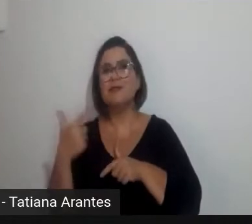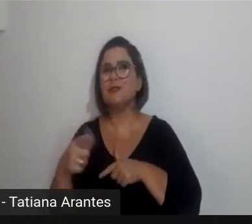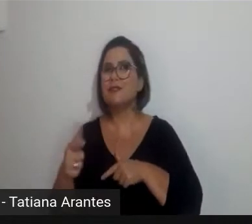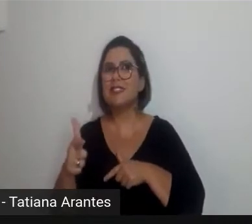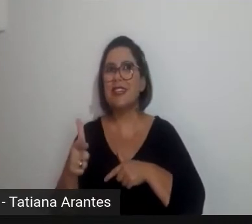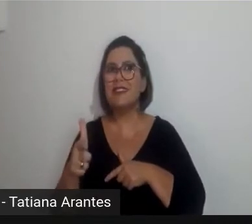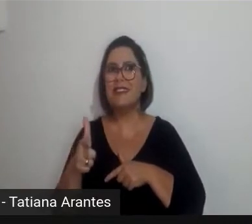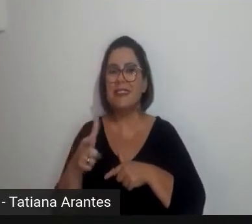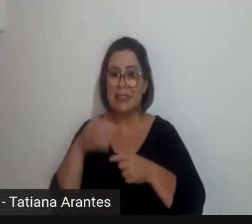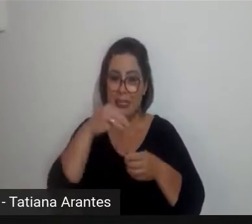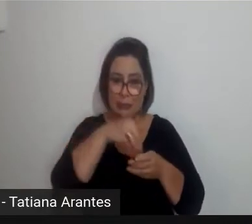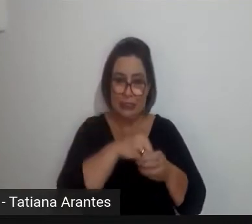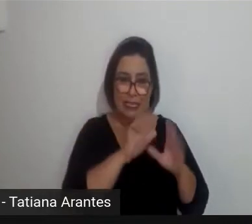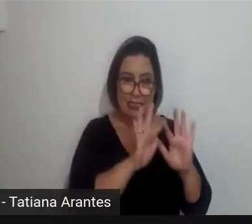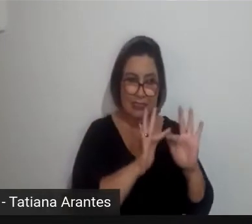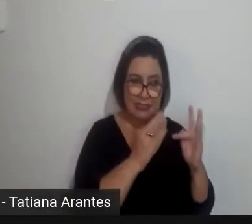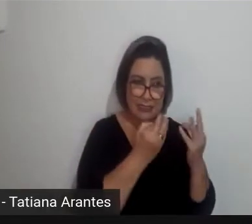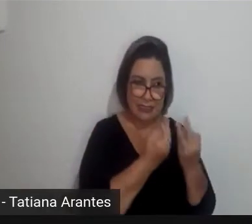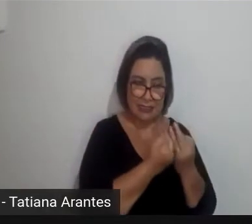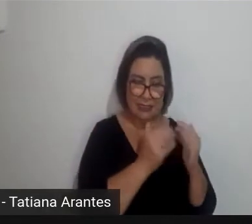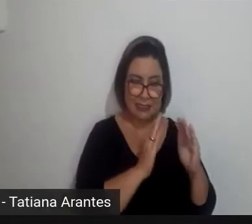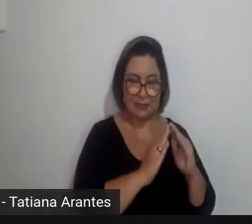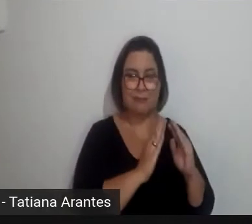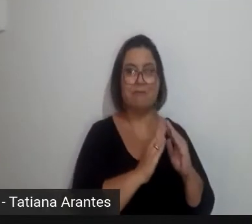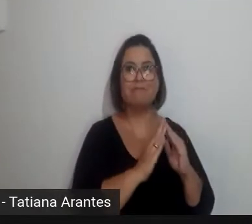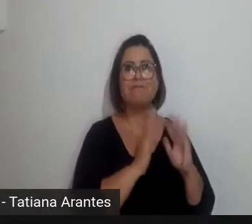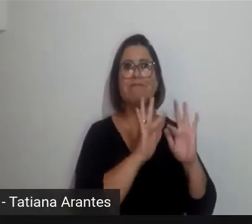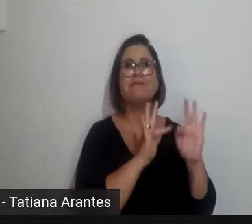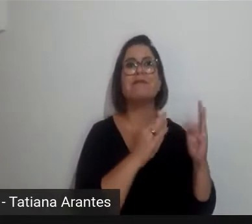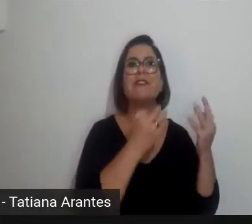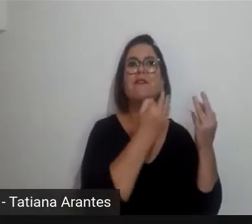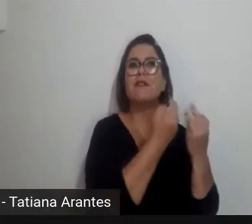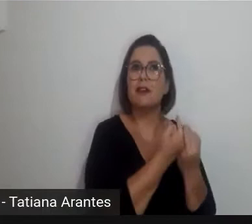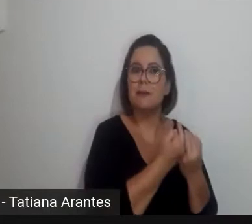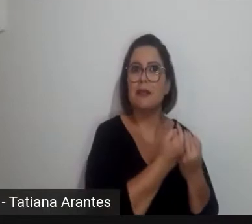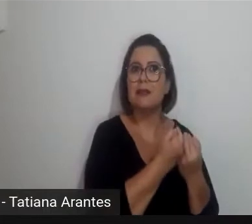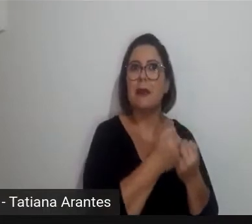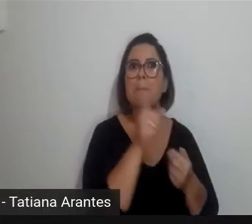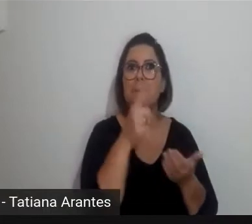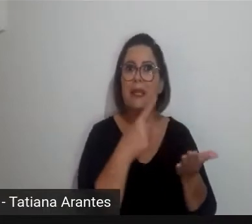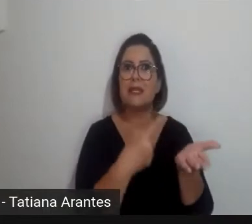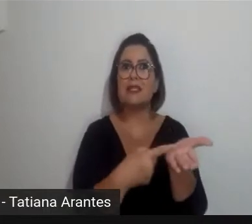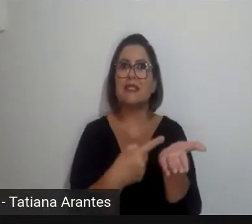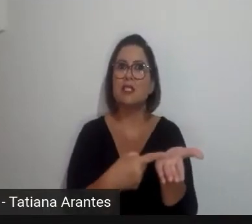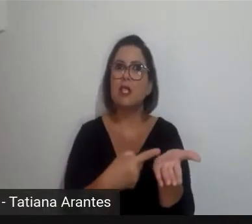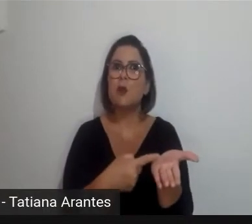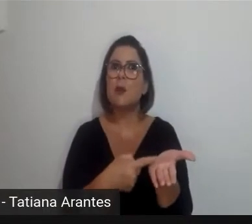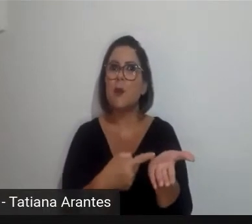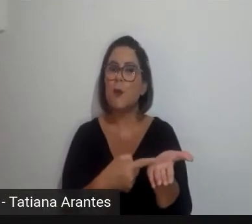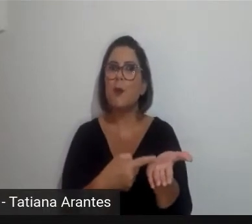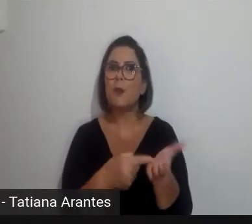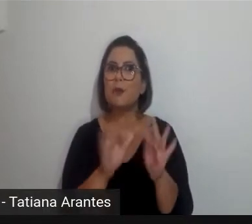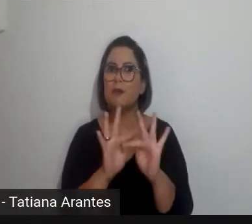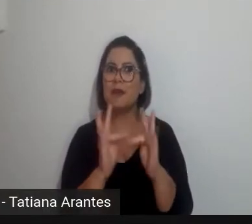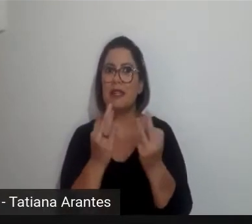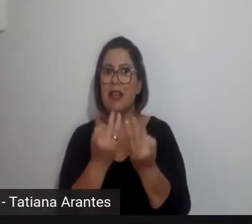Isso é muito interessante. Temos que fazer um contrato com os familiares, certo? Falar, olha,